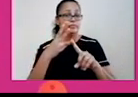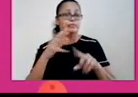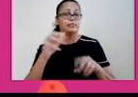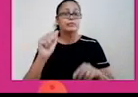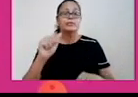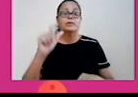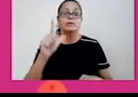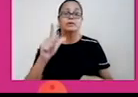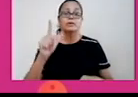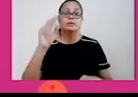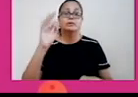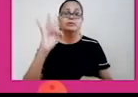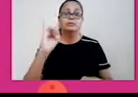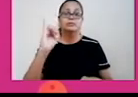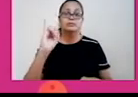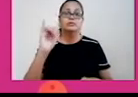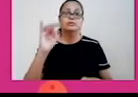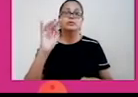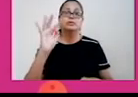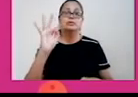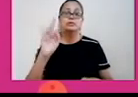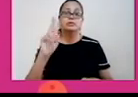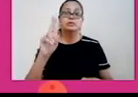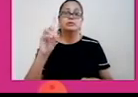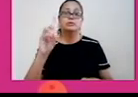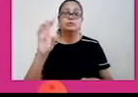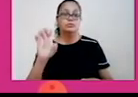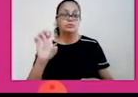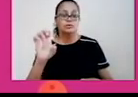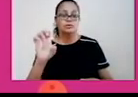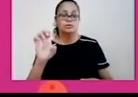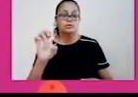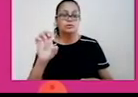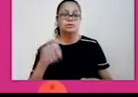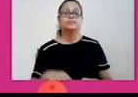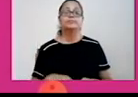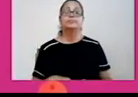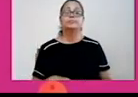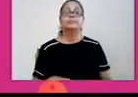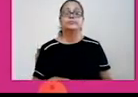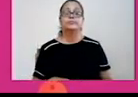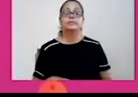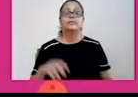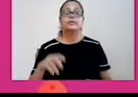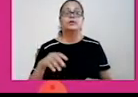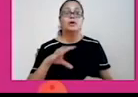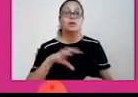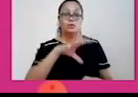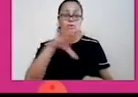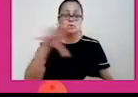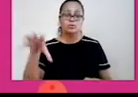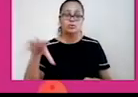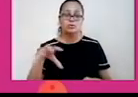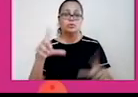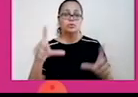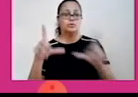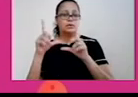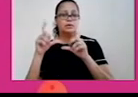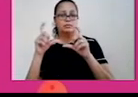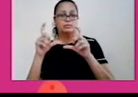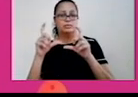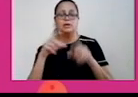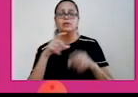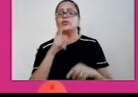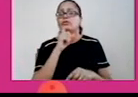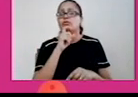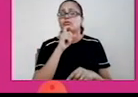A altitude ela é mais elevada no interior. Então, na região do Himalaia, como a gente vê aqui nessa imagem, olha só, a gente vê gelo aqui